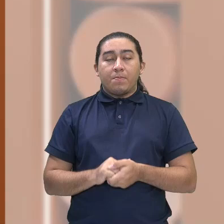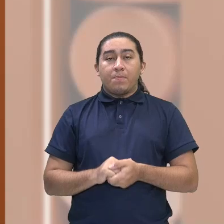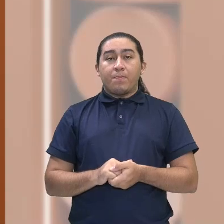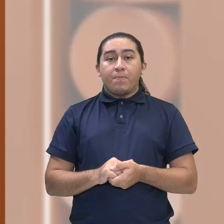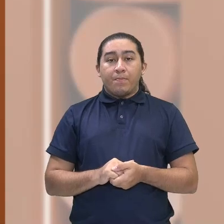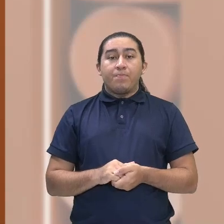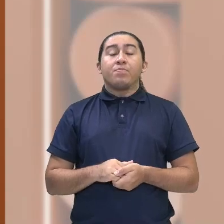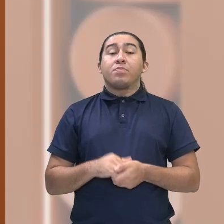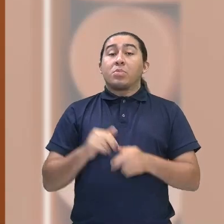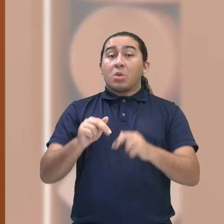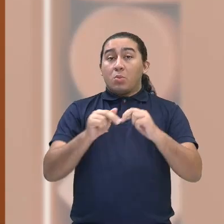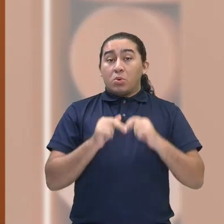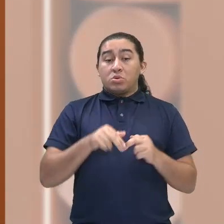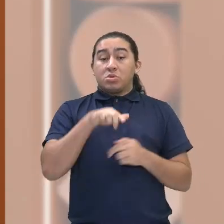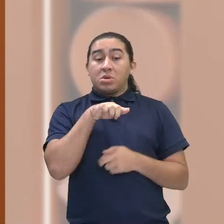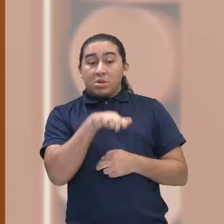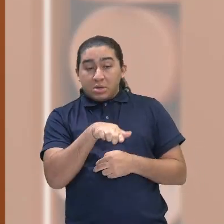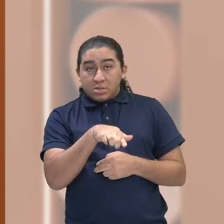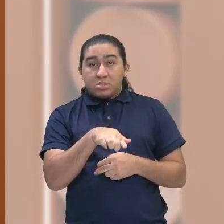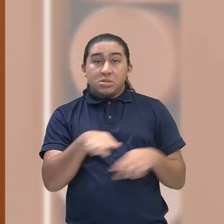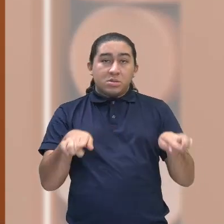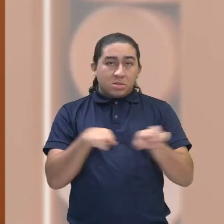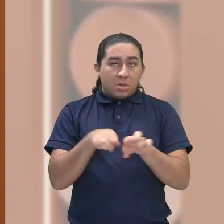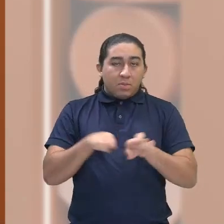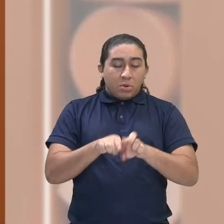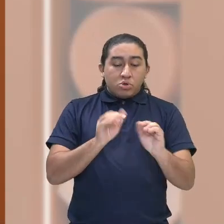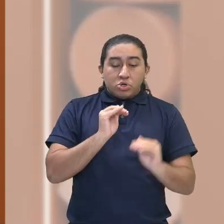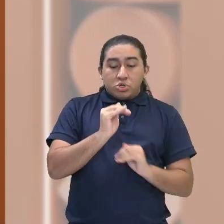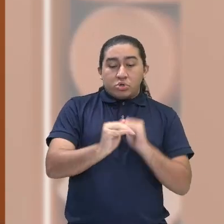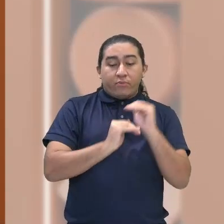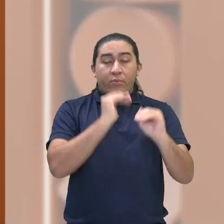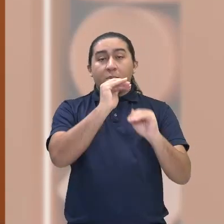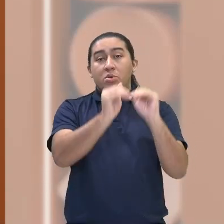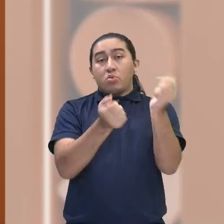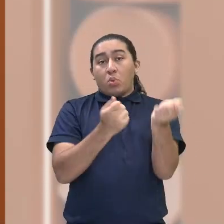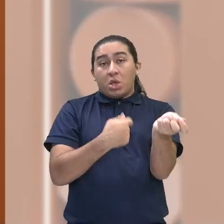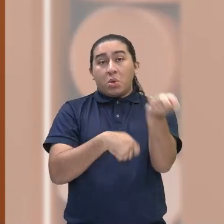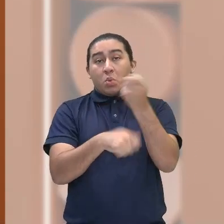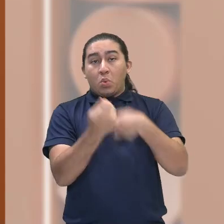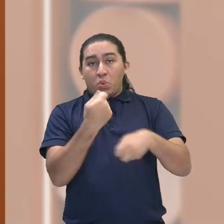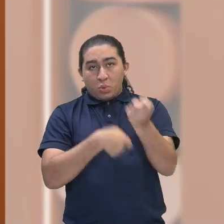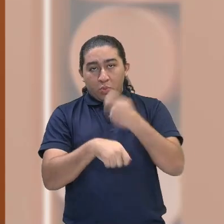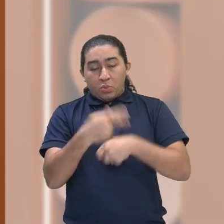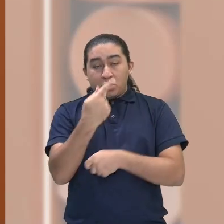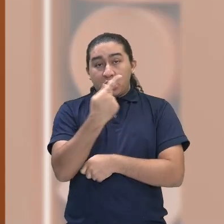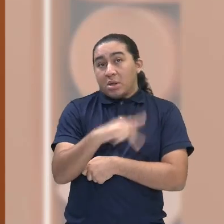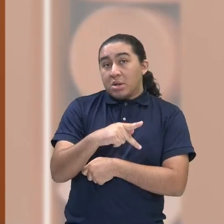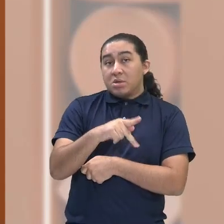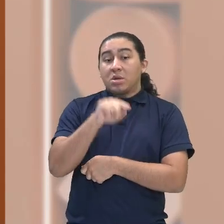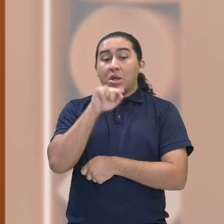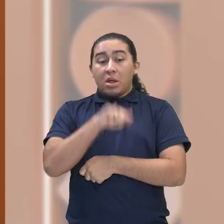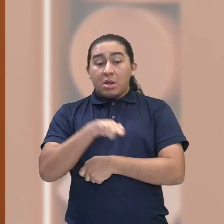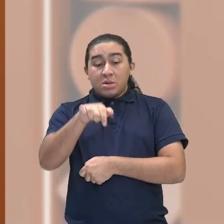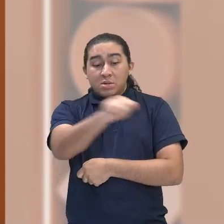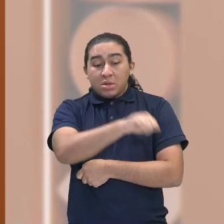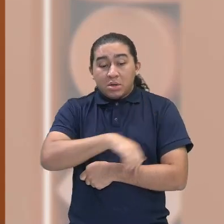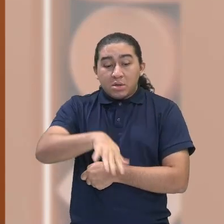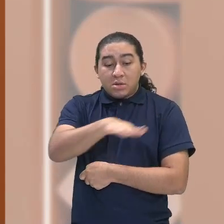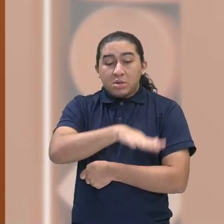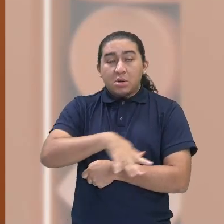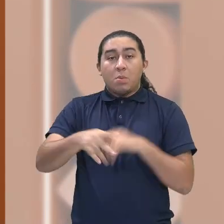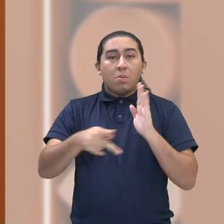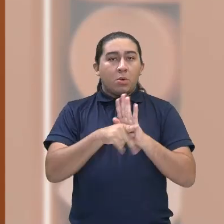condições geográficas e do desenvolvimento econômico, essa região da